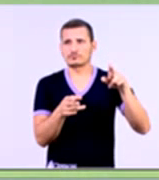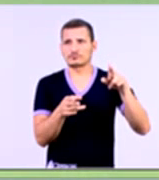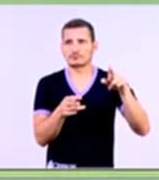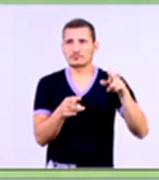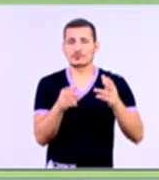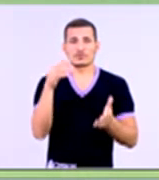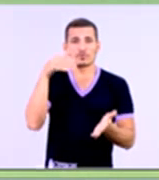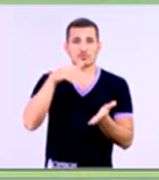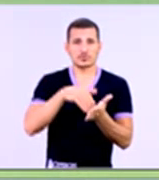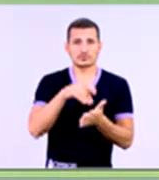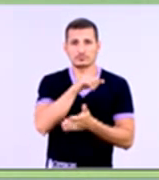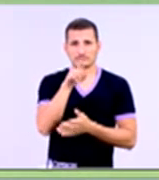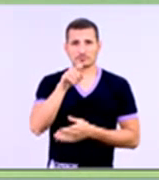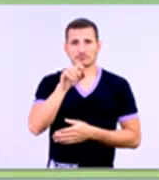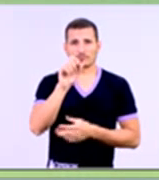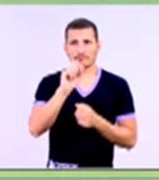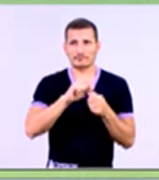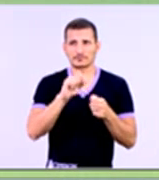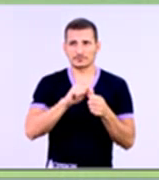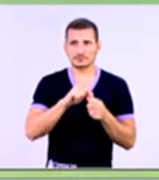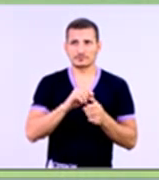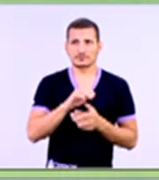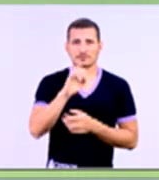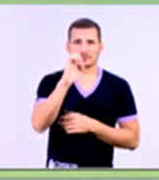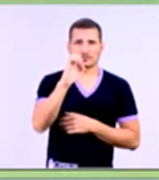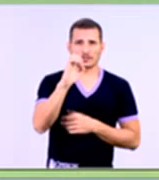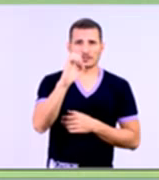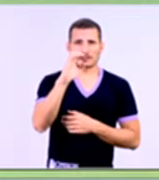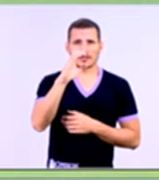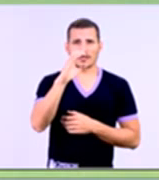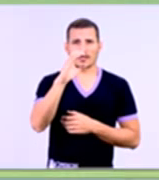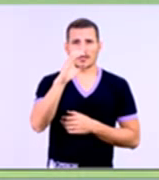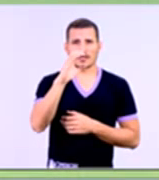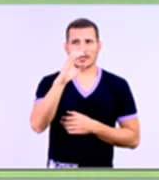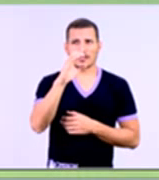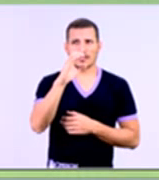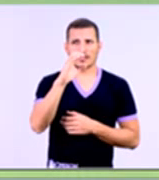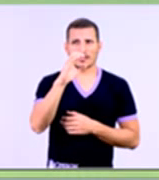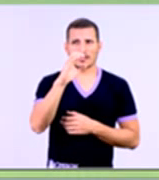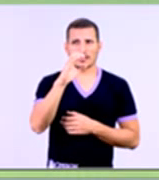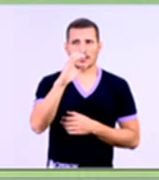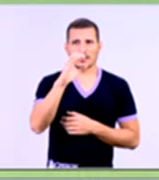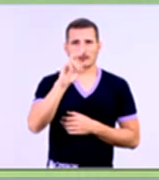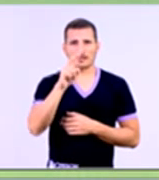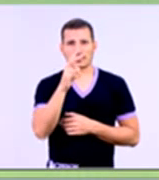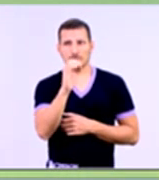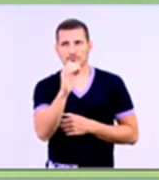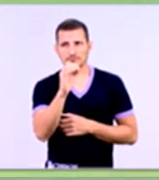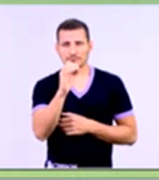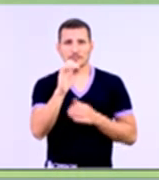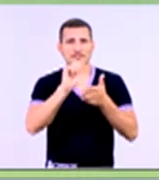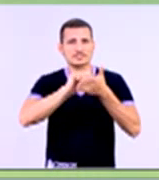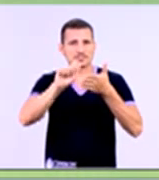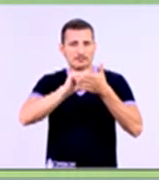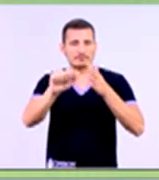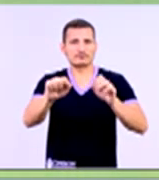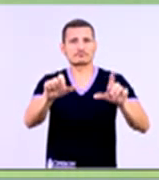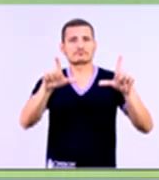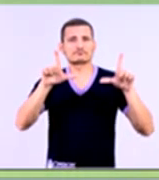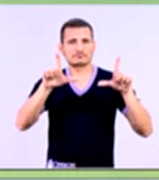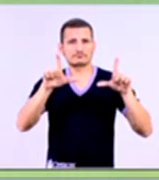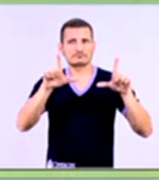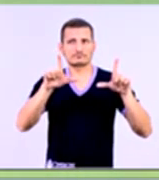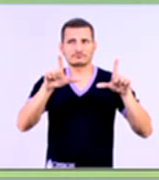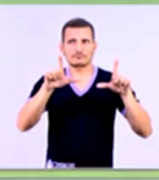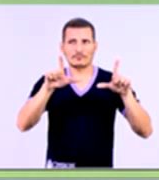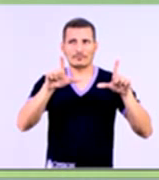vão fazer o echo. O echo serve para escrever, para disponibilizar na tela, renderizar tudo